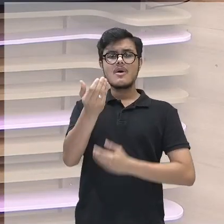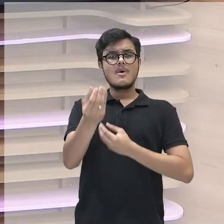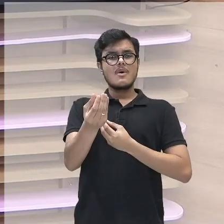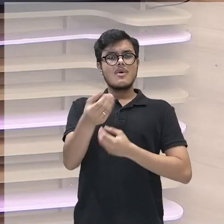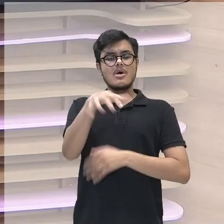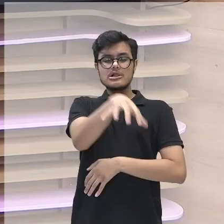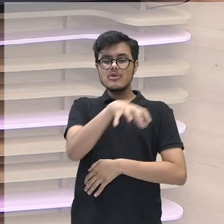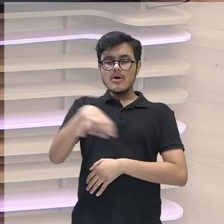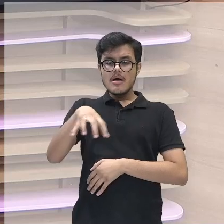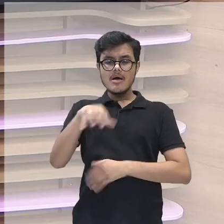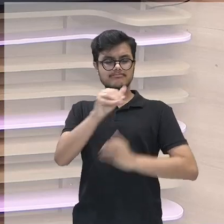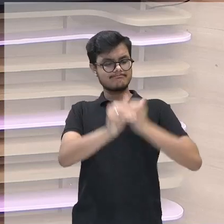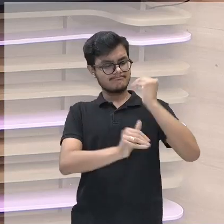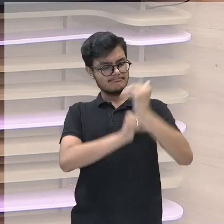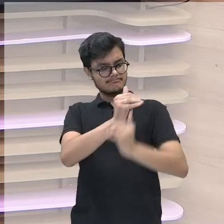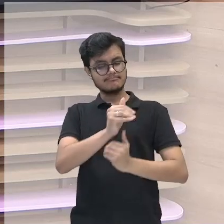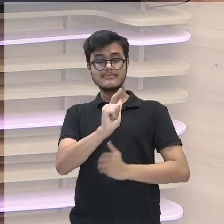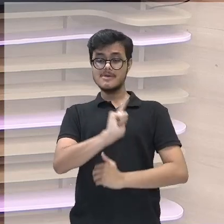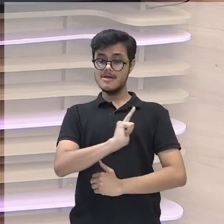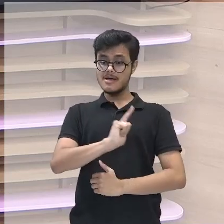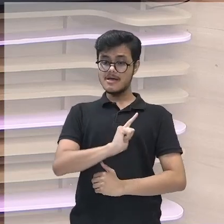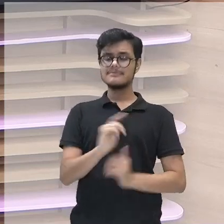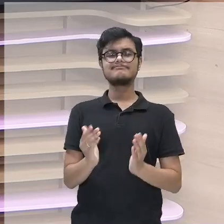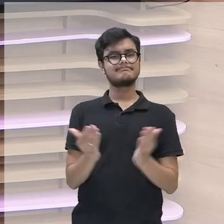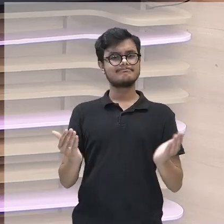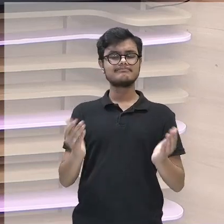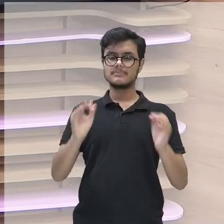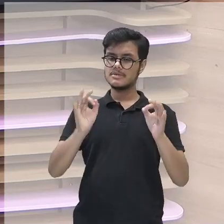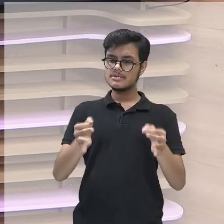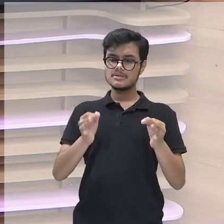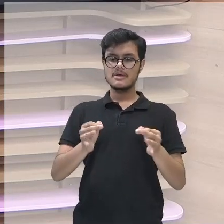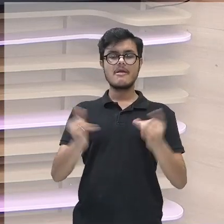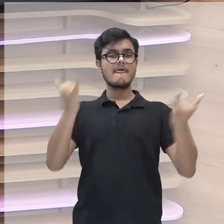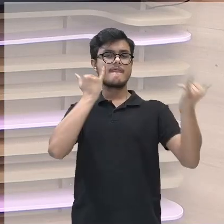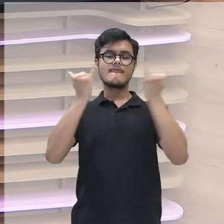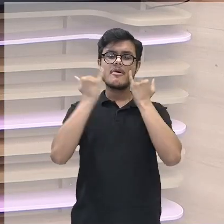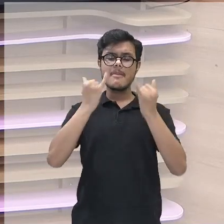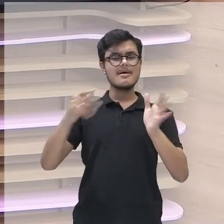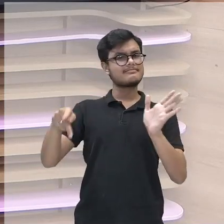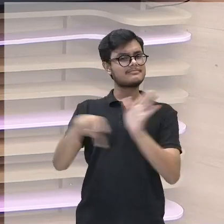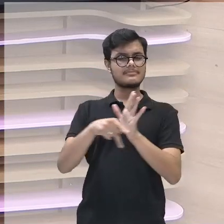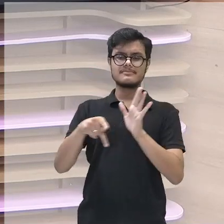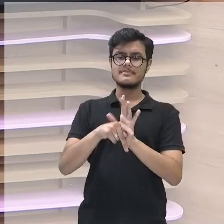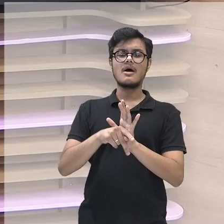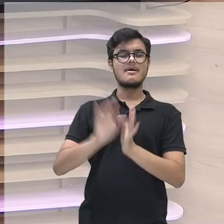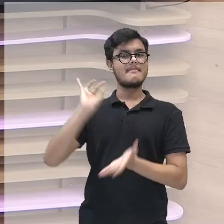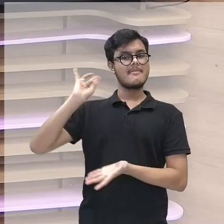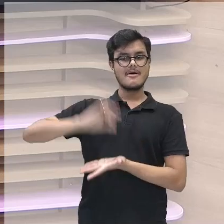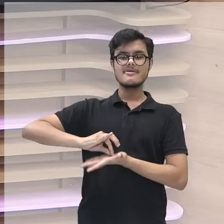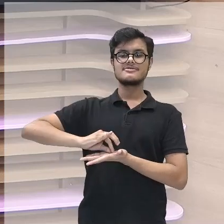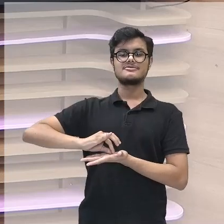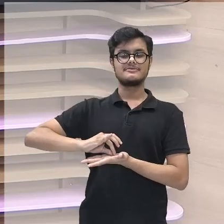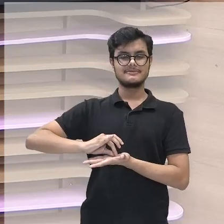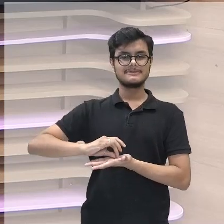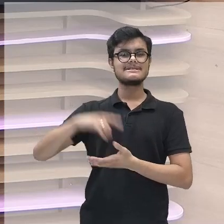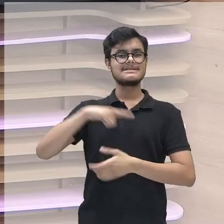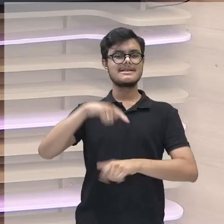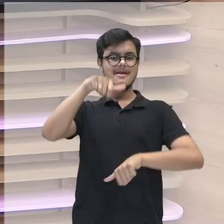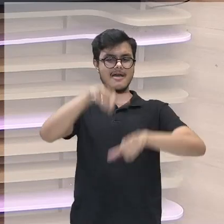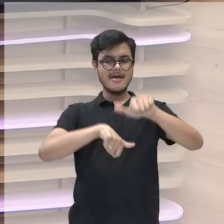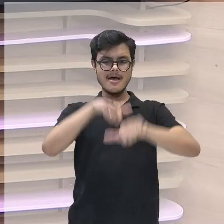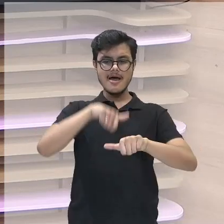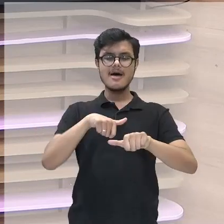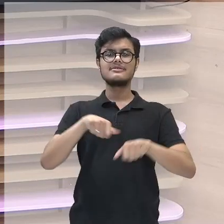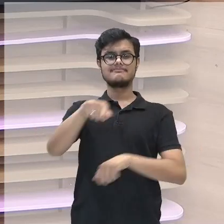regiões. Então a gente vai ter aí uma gama de informações, né, com relação a essa análise, a